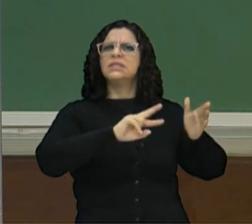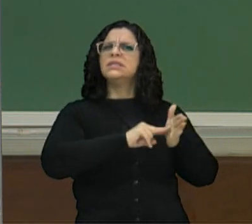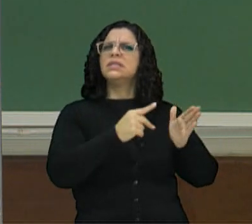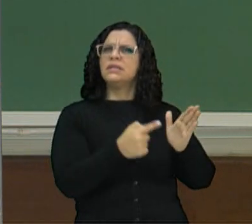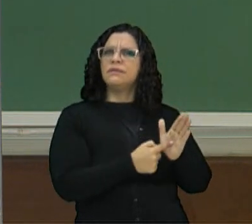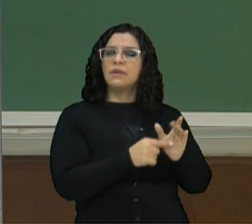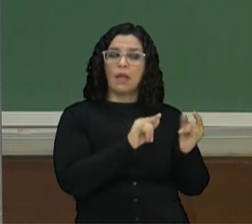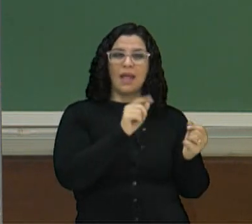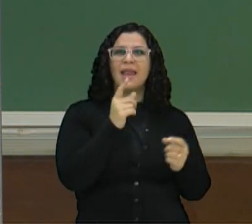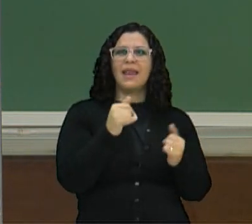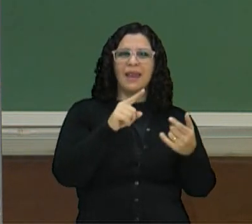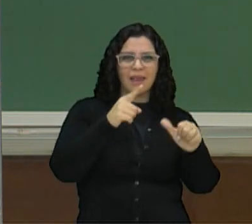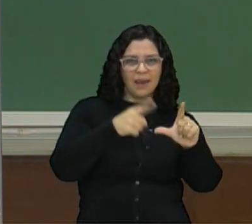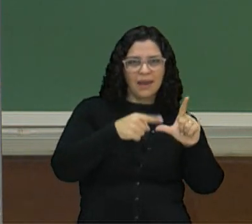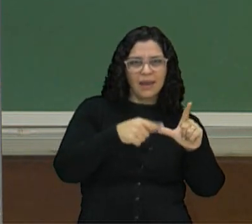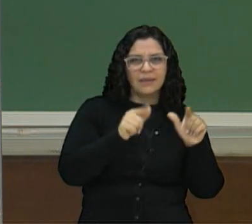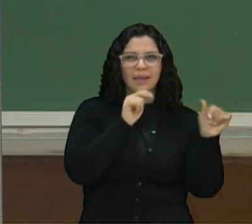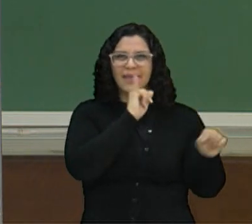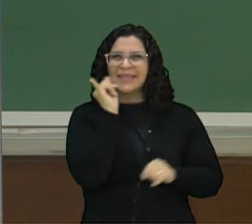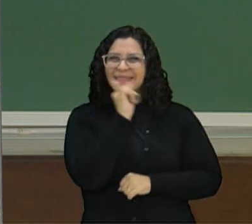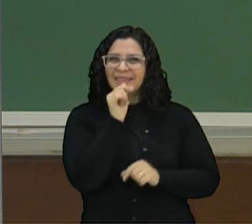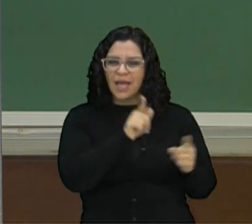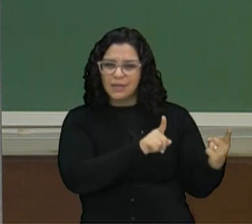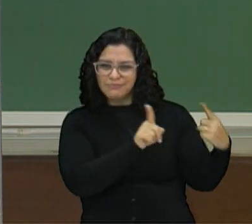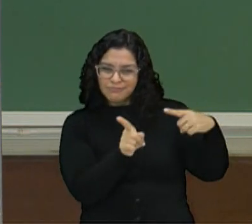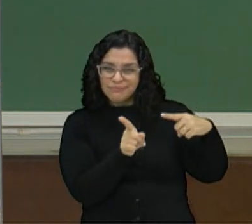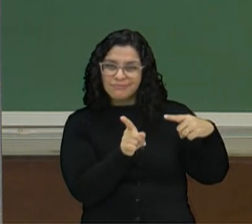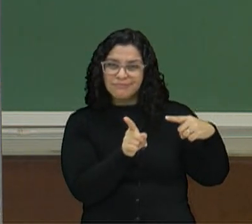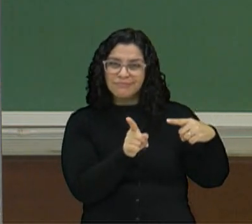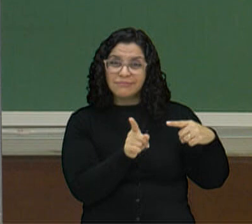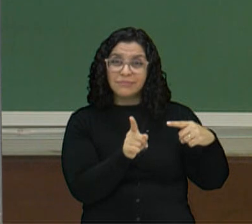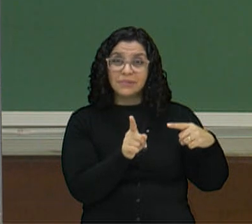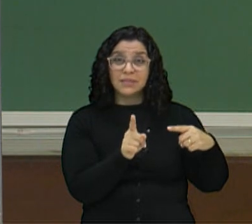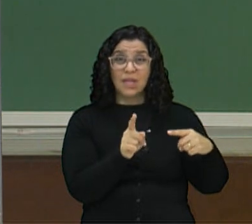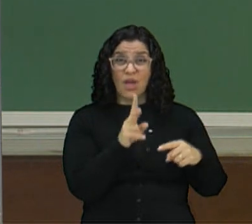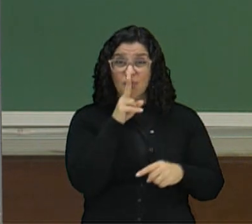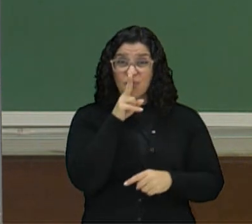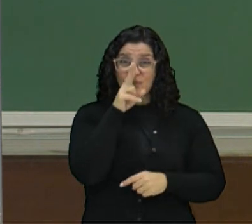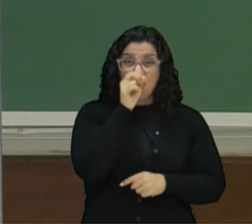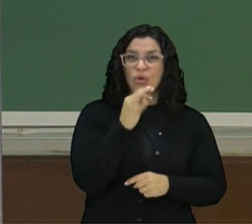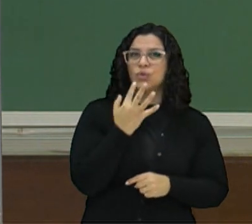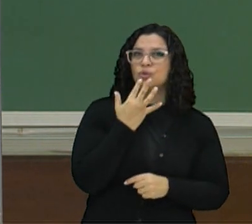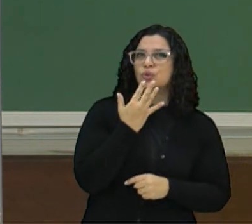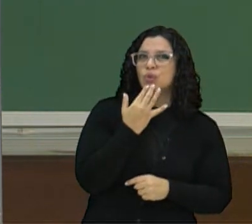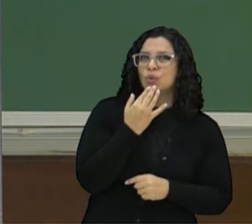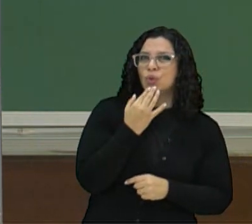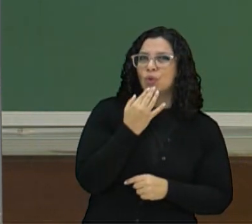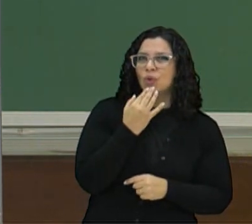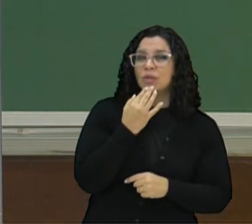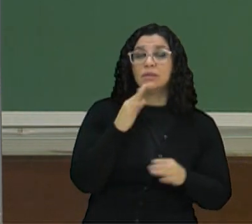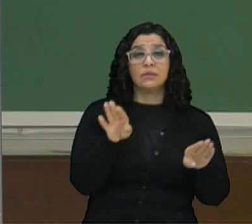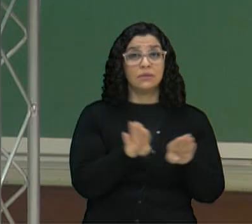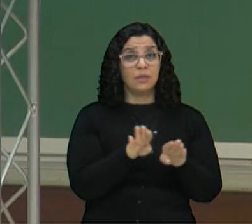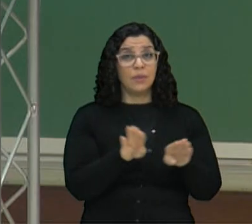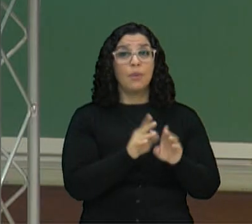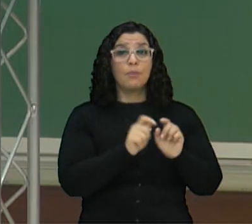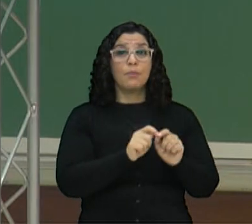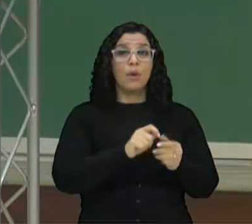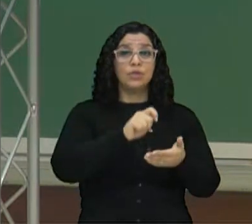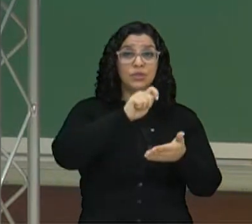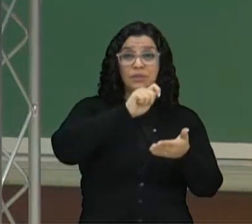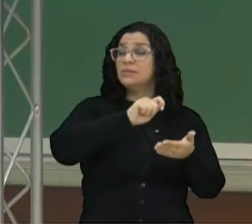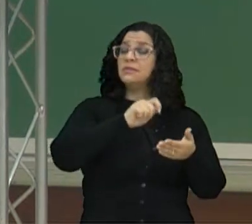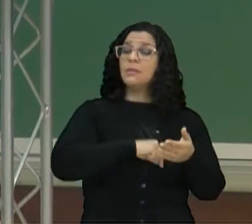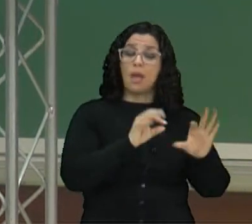ele em itálico, em negrito ou sublinhando. Normalmente digitado nós fazemos em itálico e quando escrevemos à